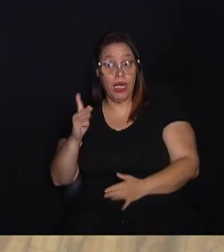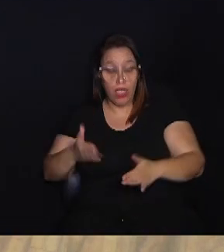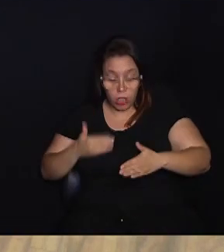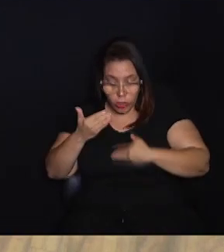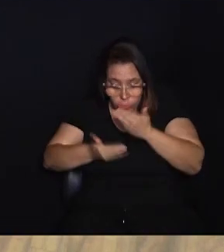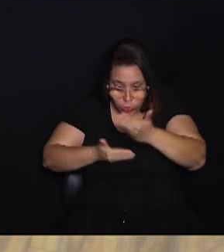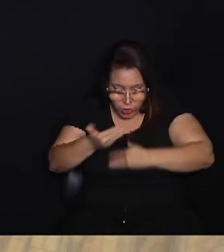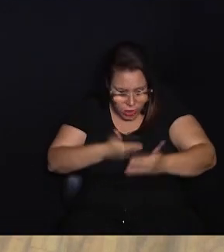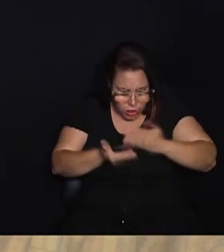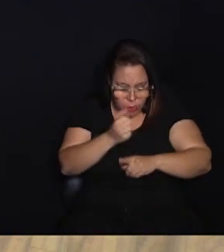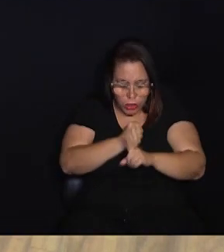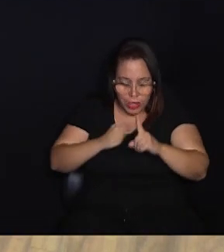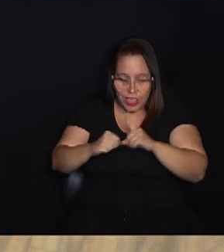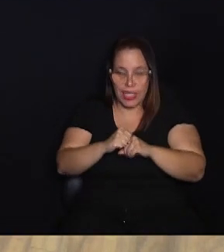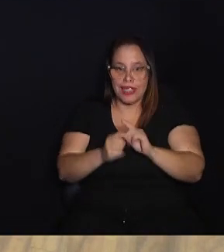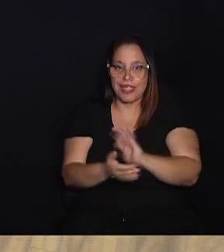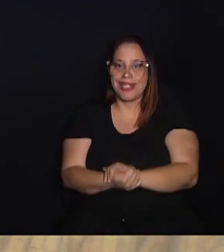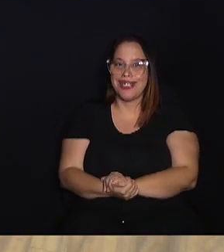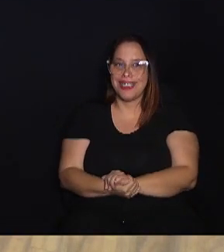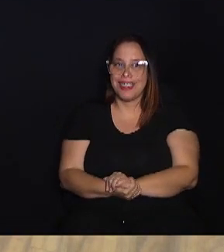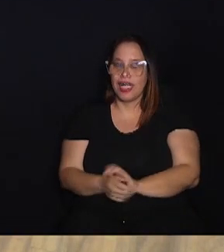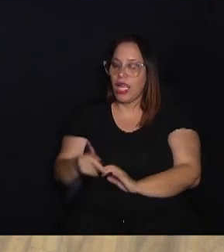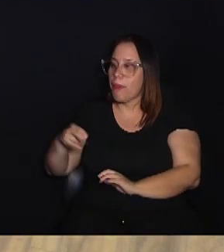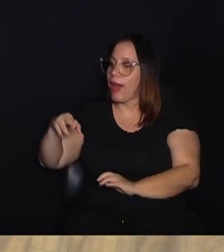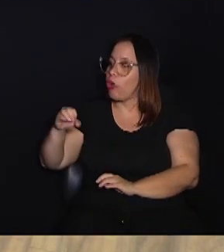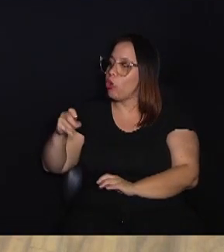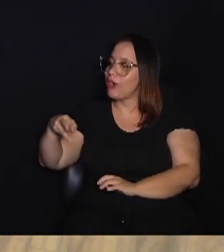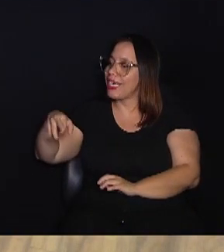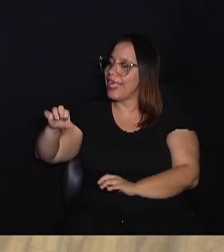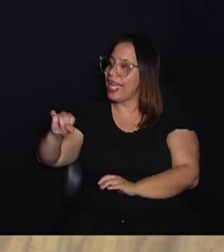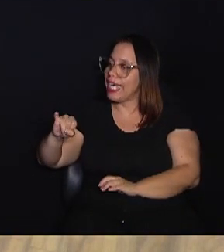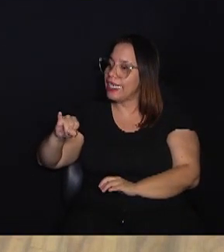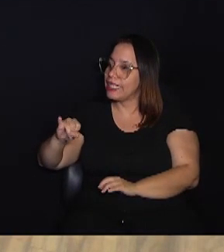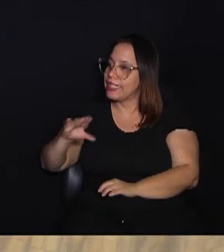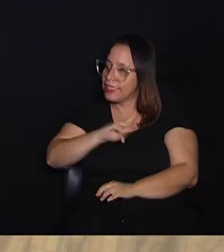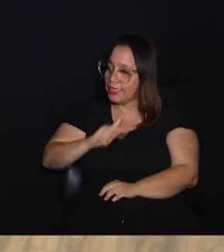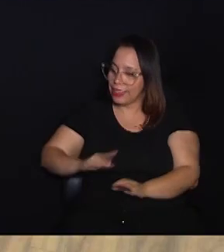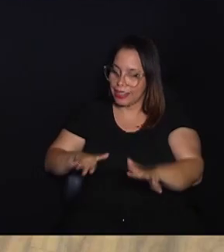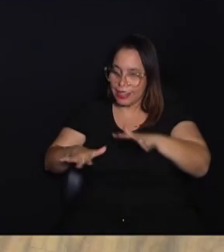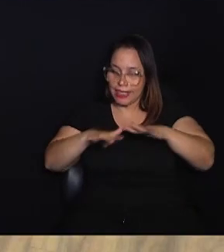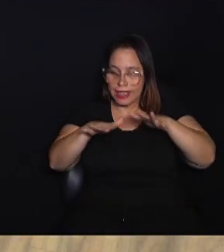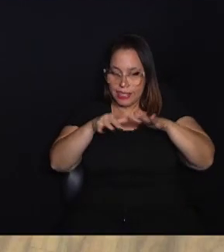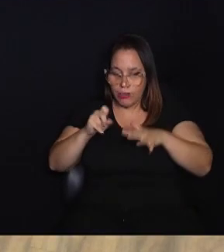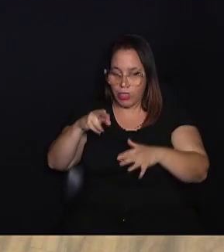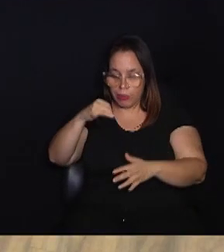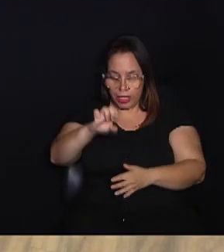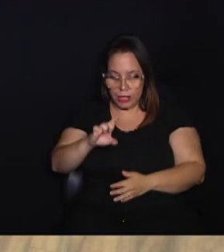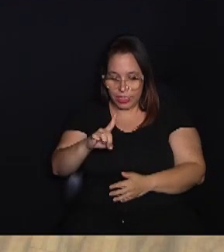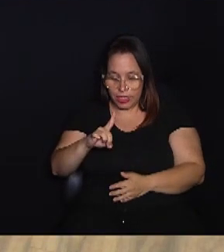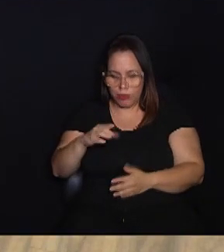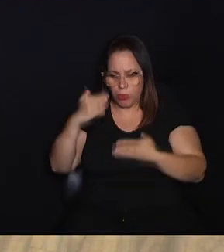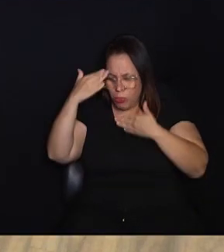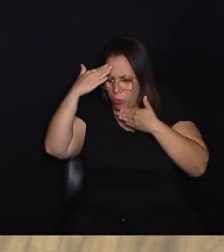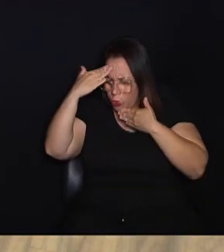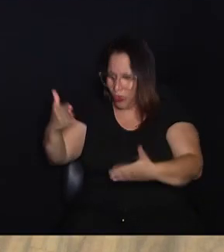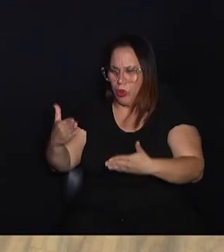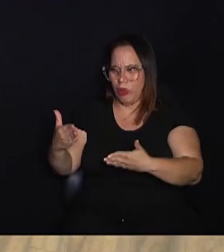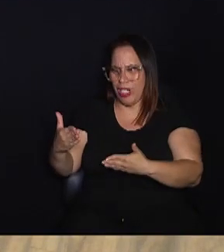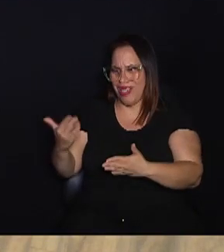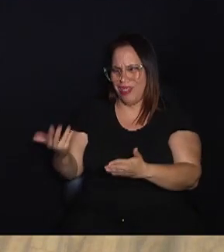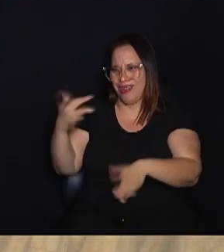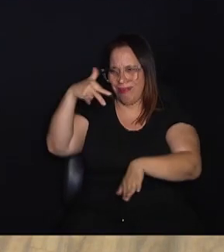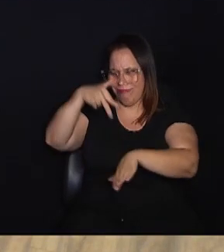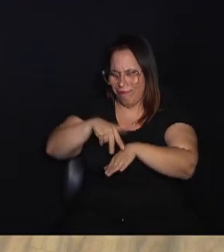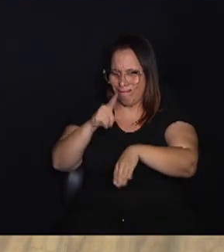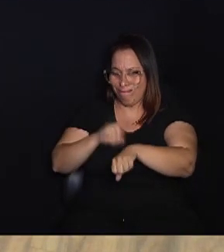importante para a sociedade. Então, Paulo Martelli, presidente da Mobilização em Free Mind, também muito obrigado pela